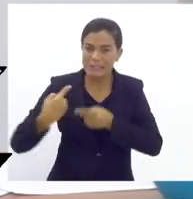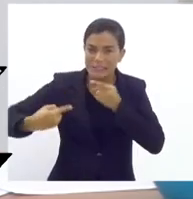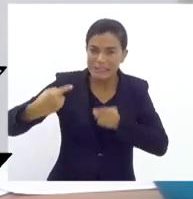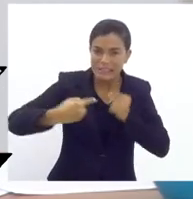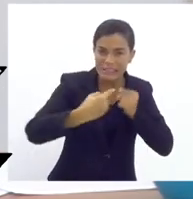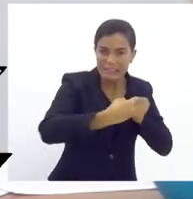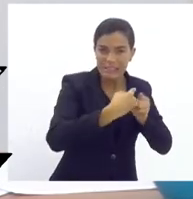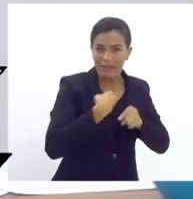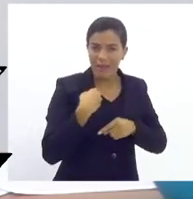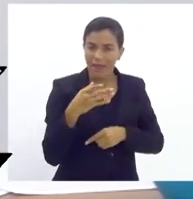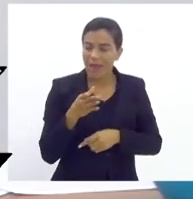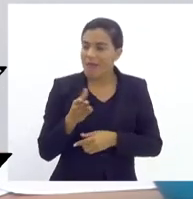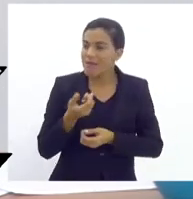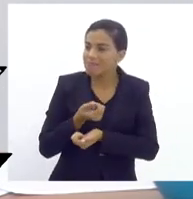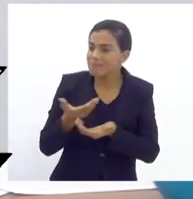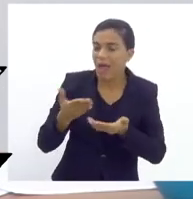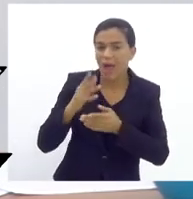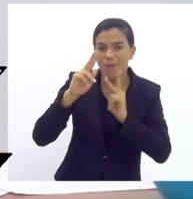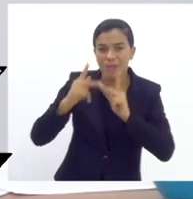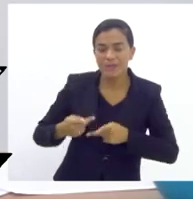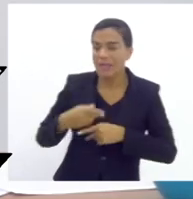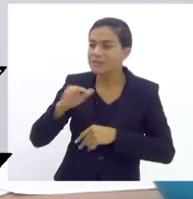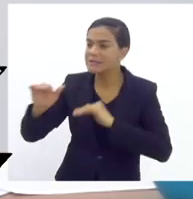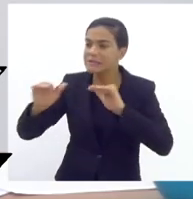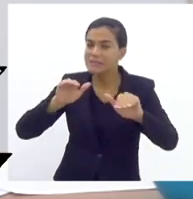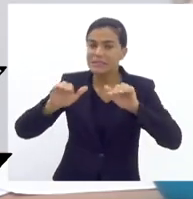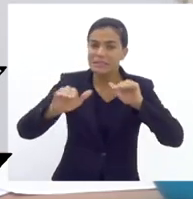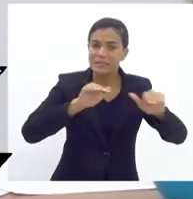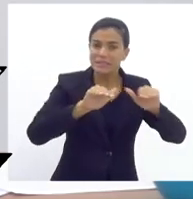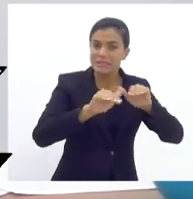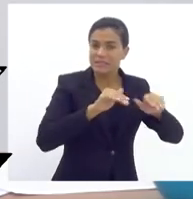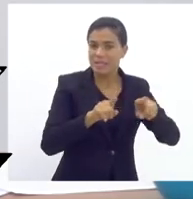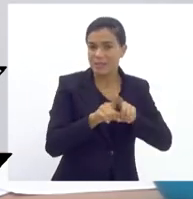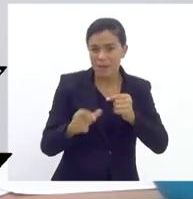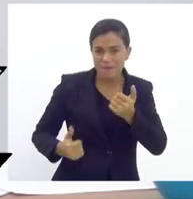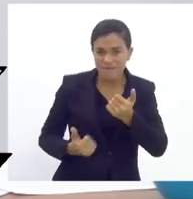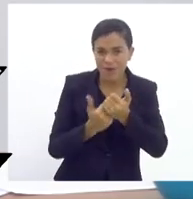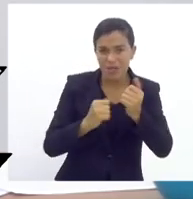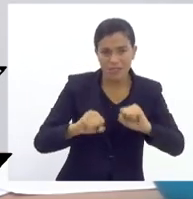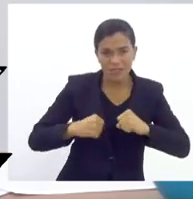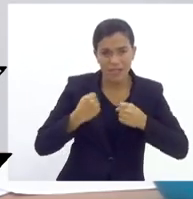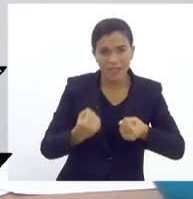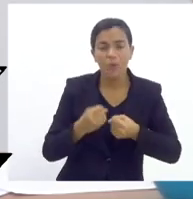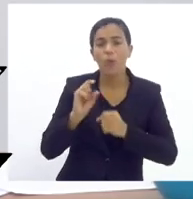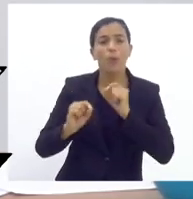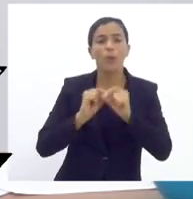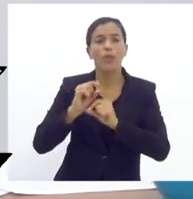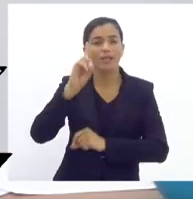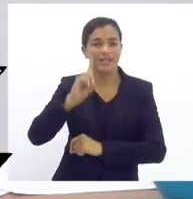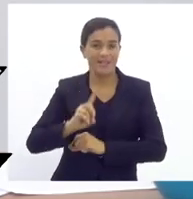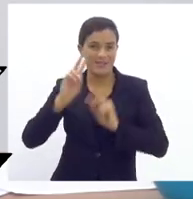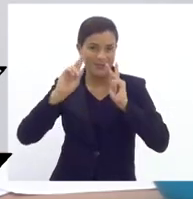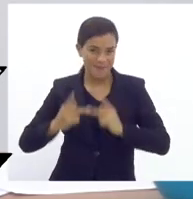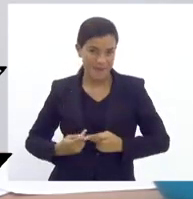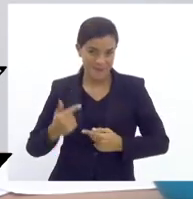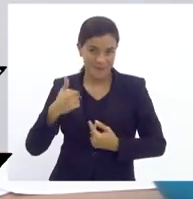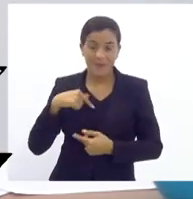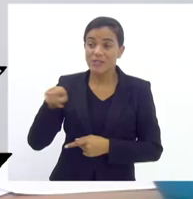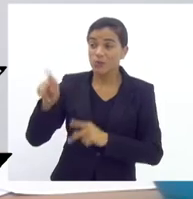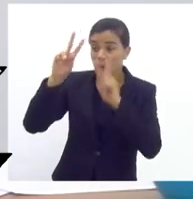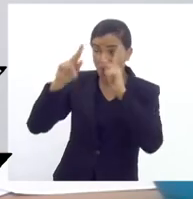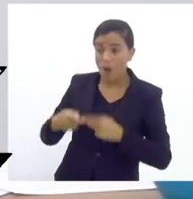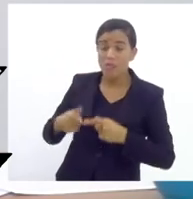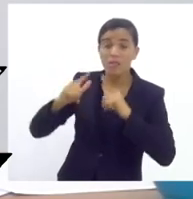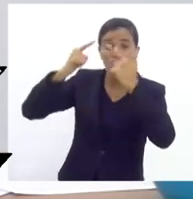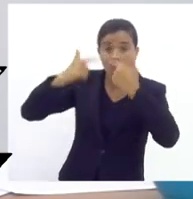conferir a humanidade de cada ser humano é o fortalecimento do que é direitos humanos então enquanto a sua humanidade não